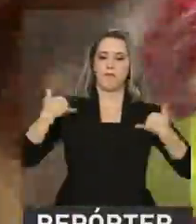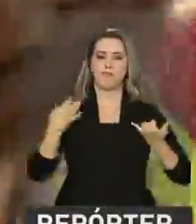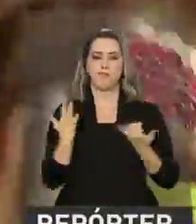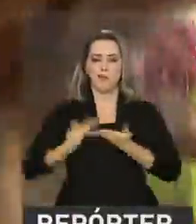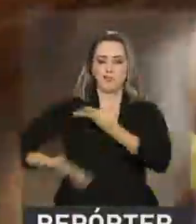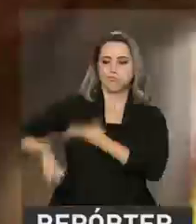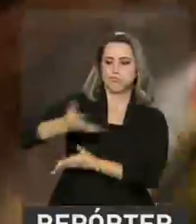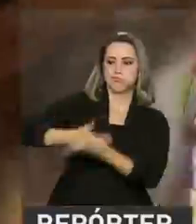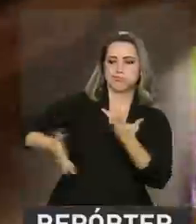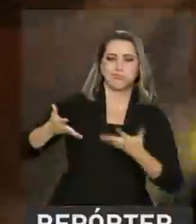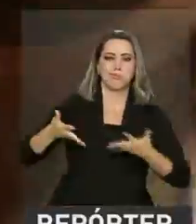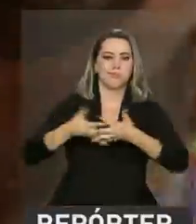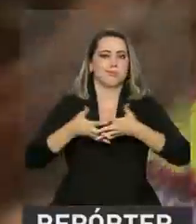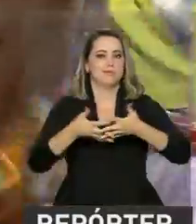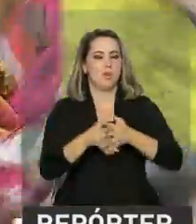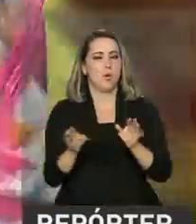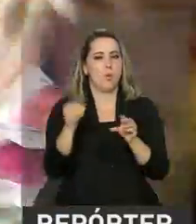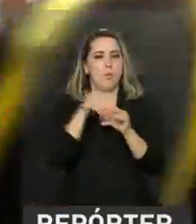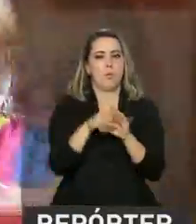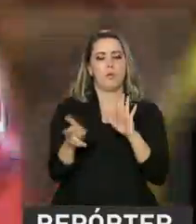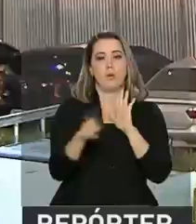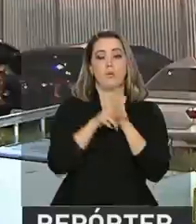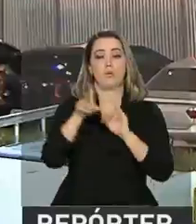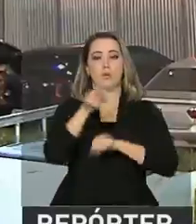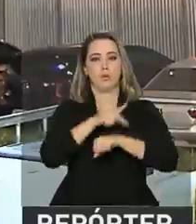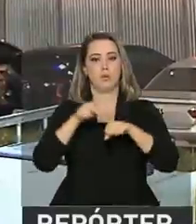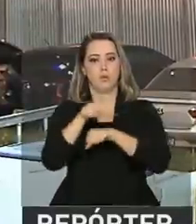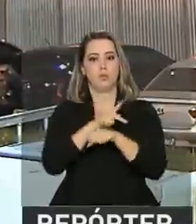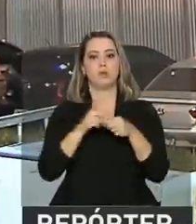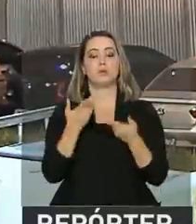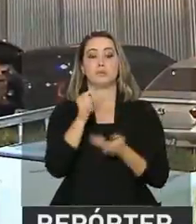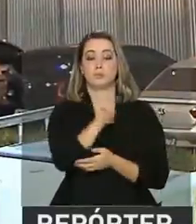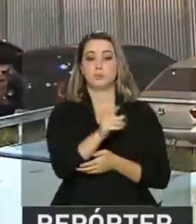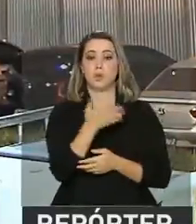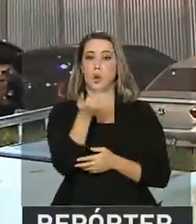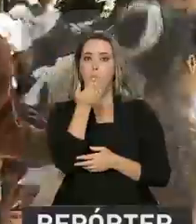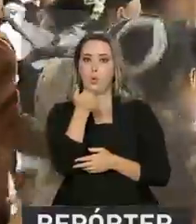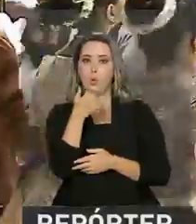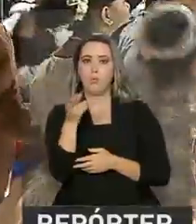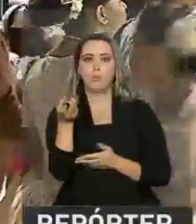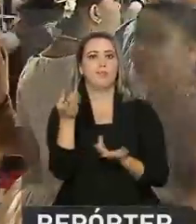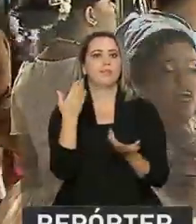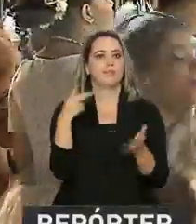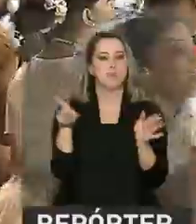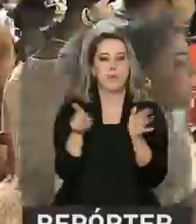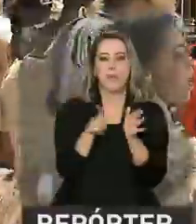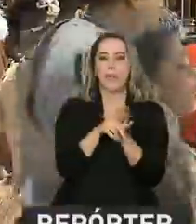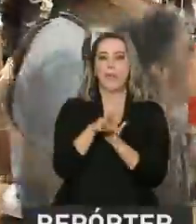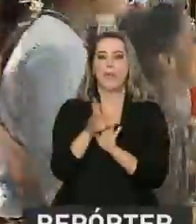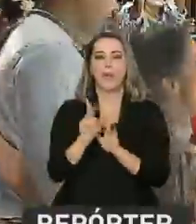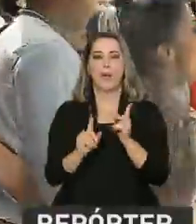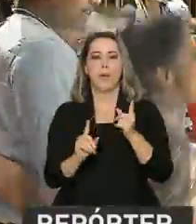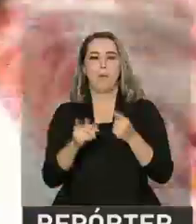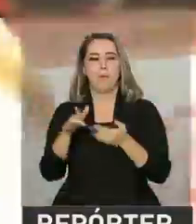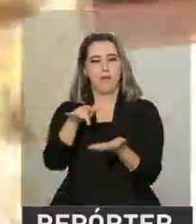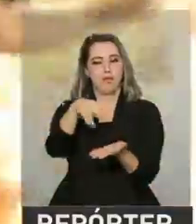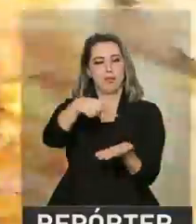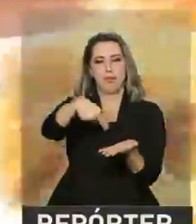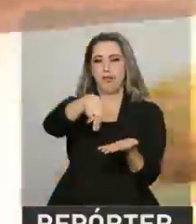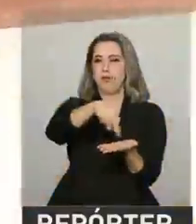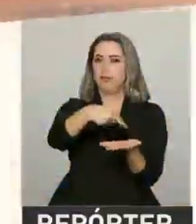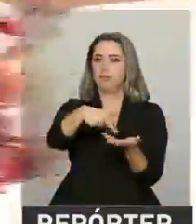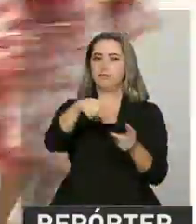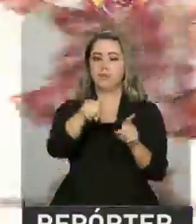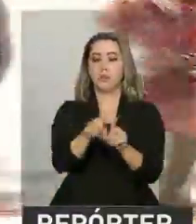do interior do país e das tradições sertanejas. Comidas típicas, danças e enfeites utilizados hoje são